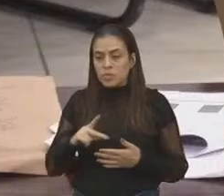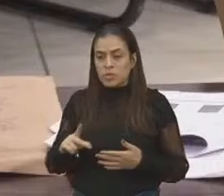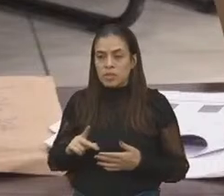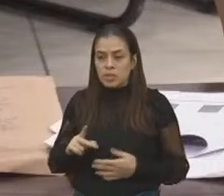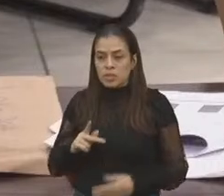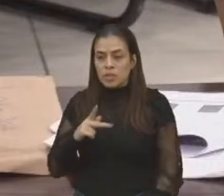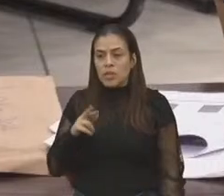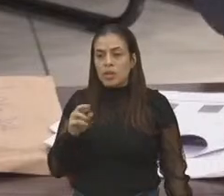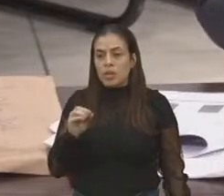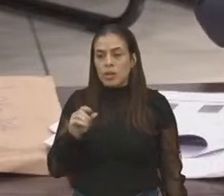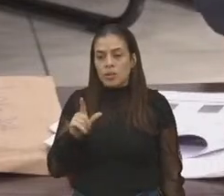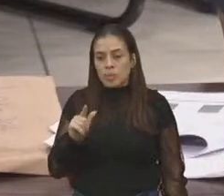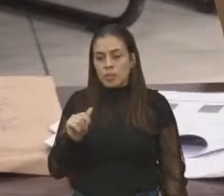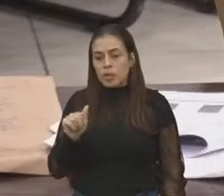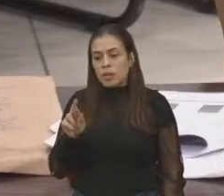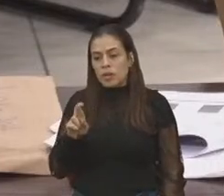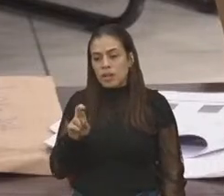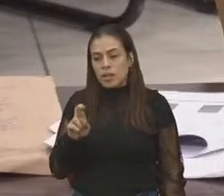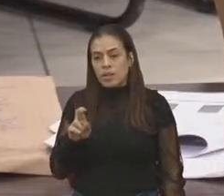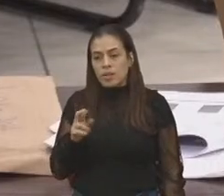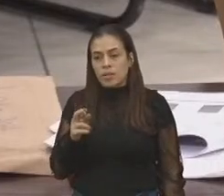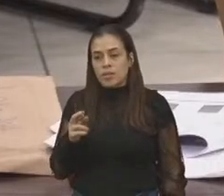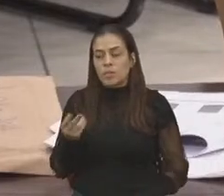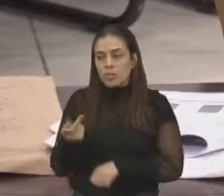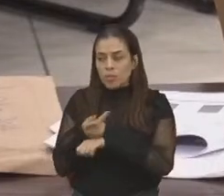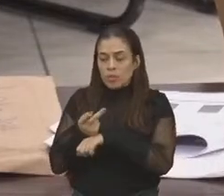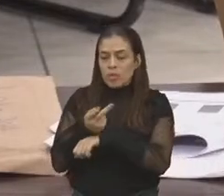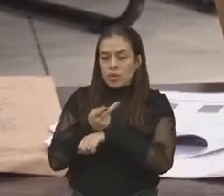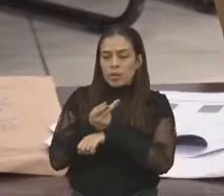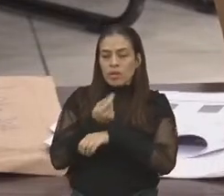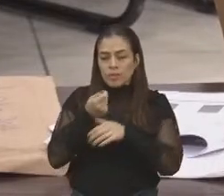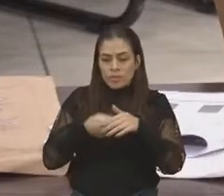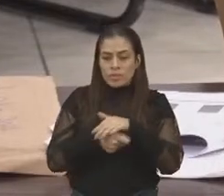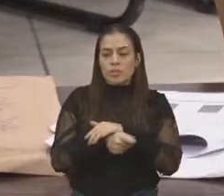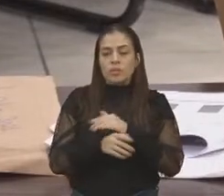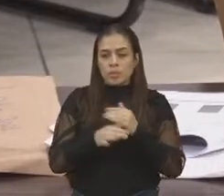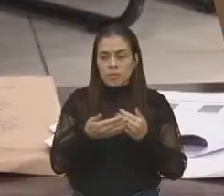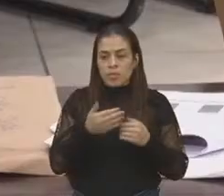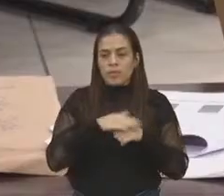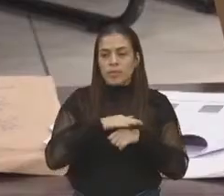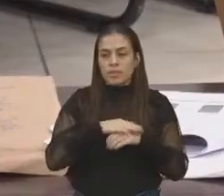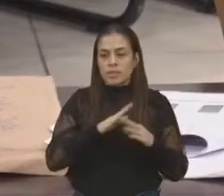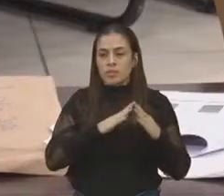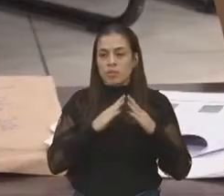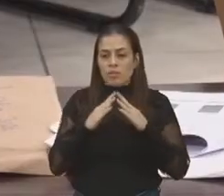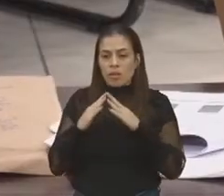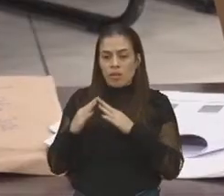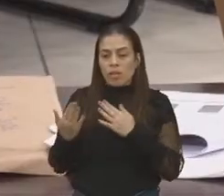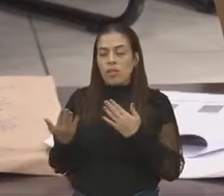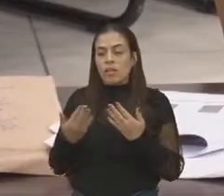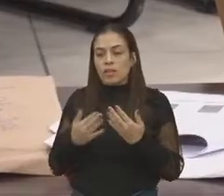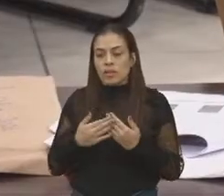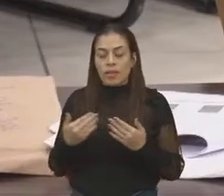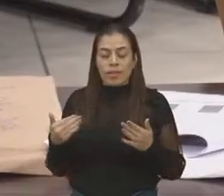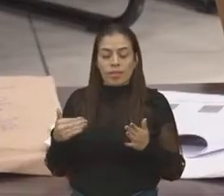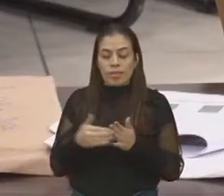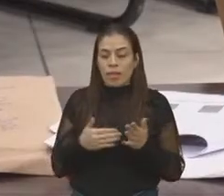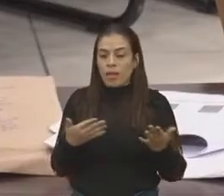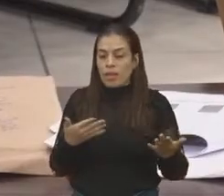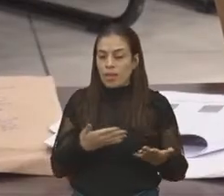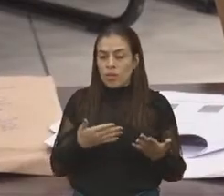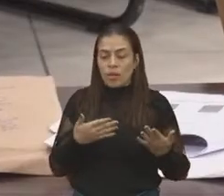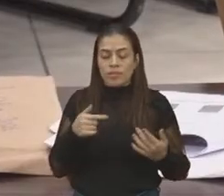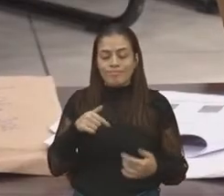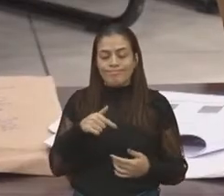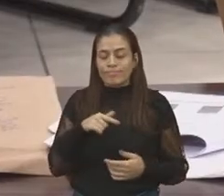Prolar buscar esse tipo de financiamento, que está sendo gerados aí vários financiamentos para produzir unidade, e até agora em Jacareí não